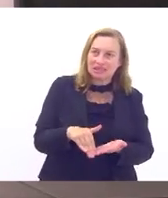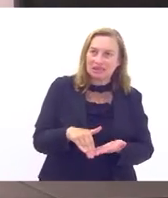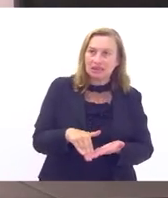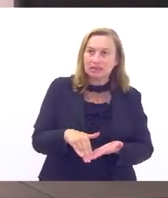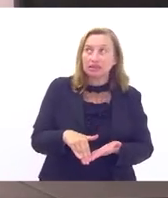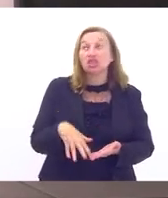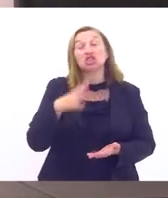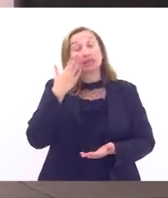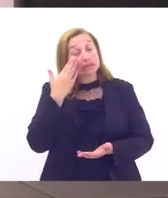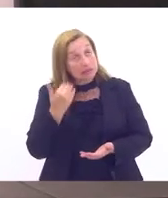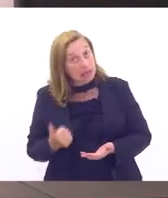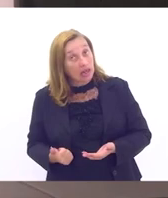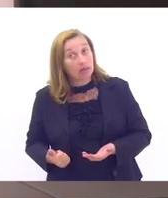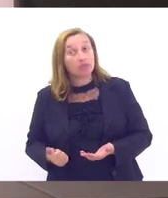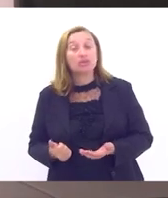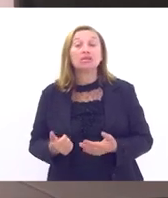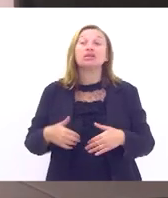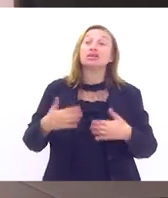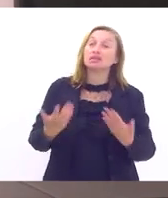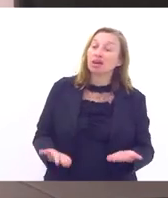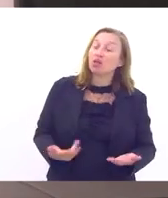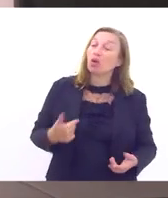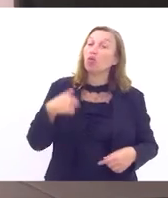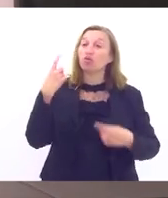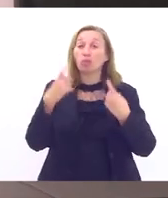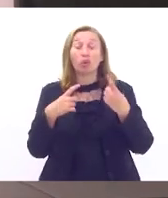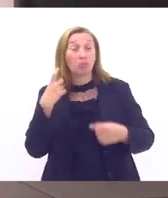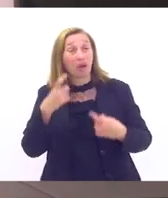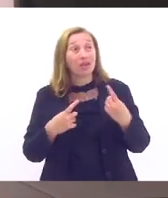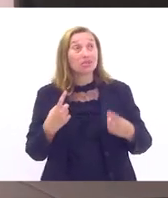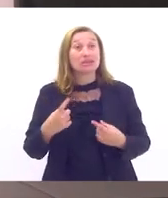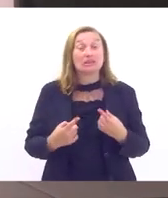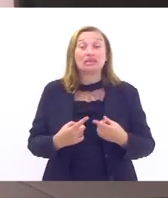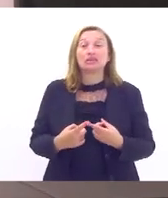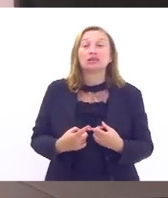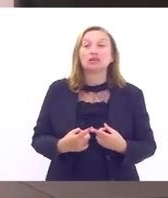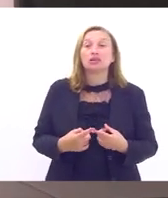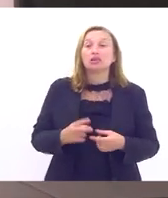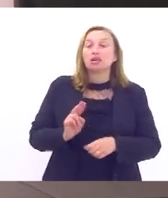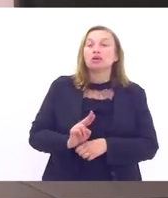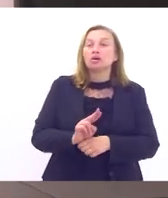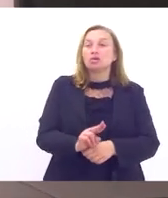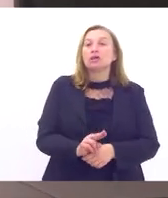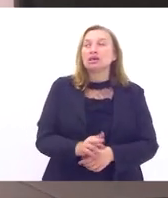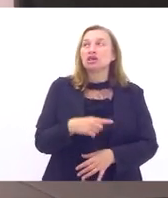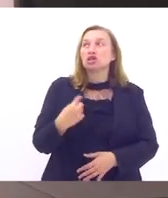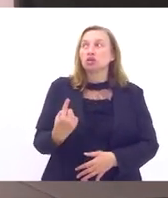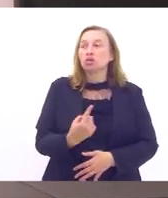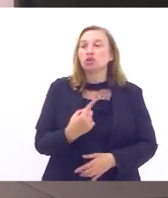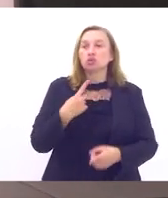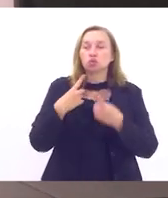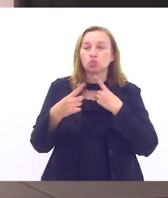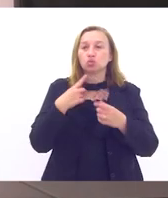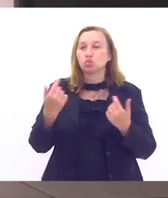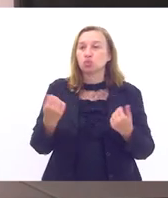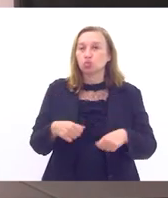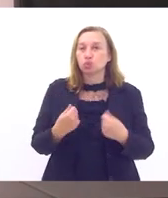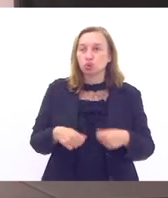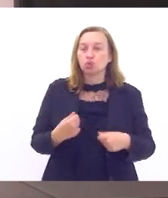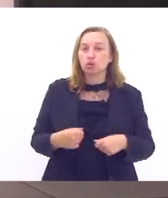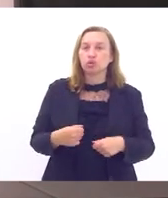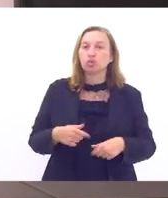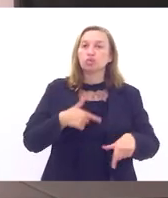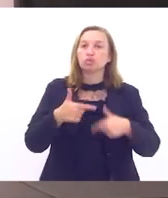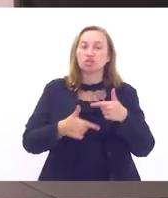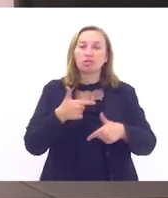A gente sabe mais ou menos que... Então, me deixa preocupado, promotor, porque nós estamos discutindo a necessidade do